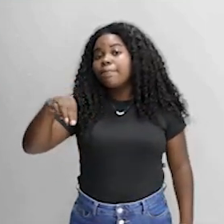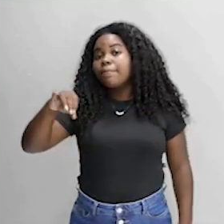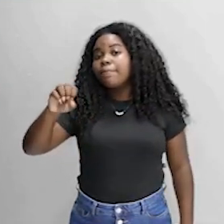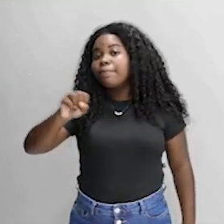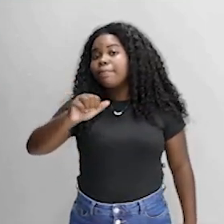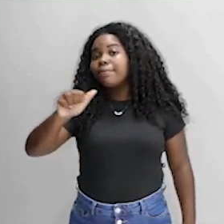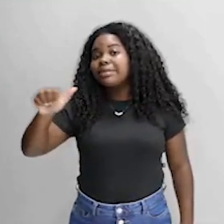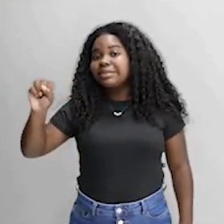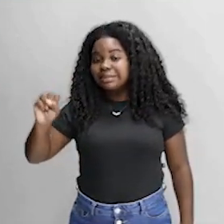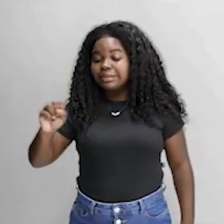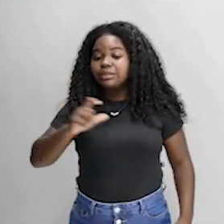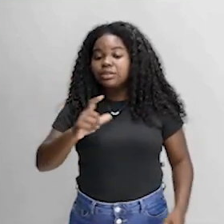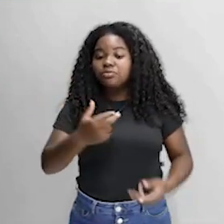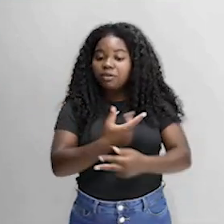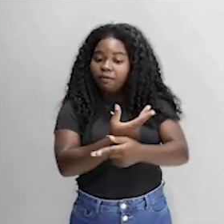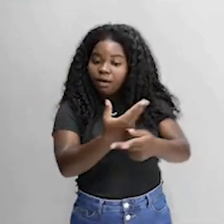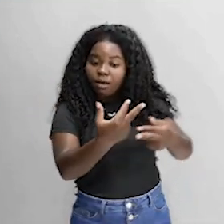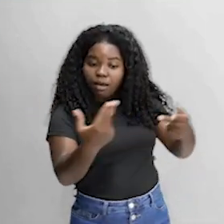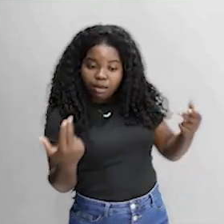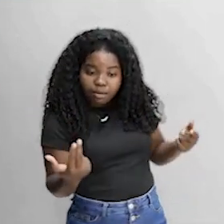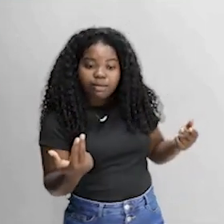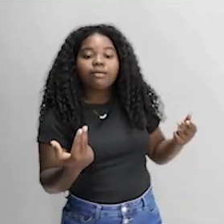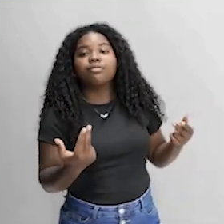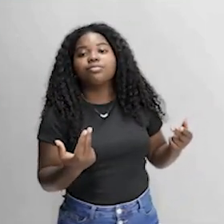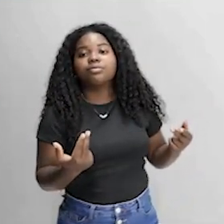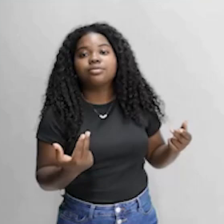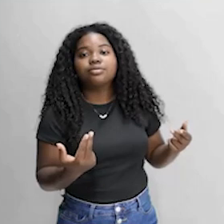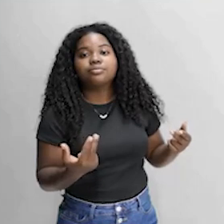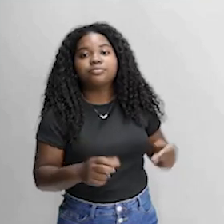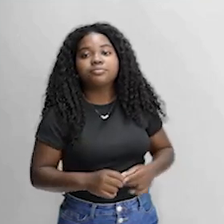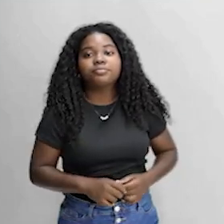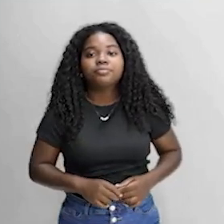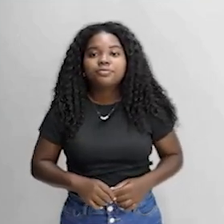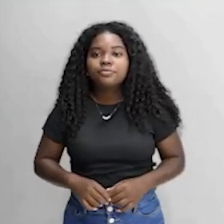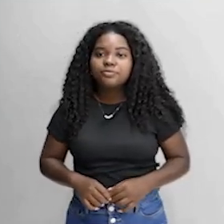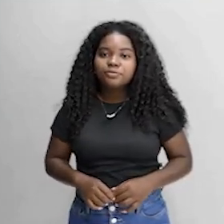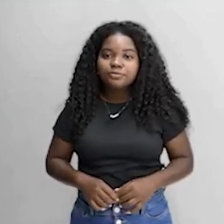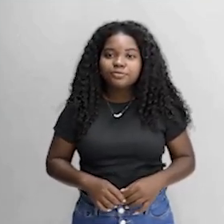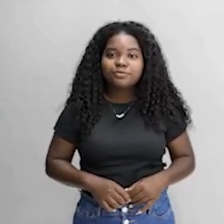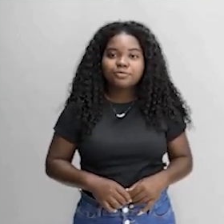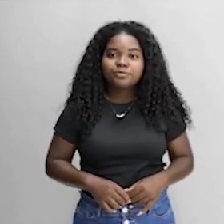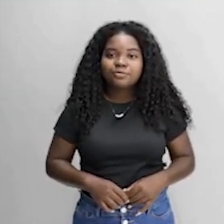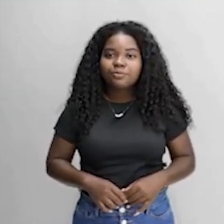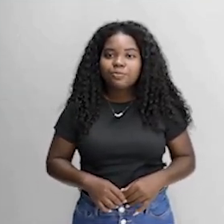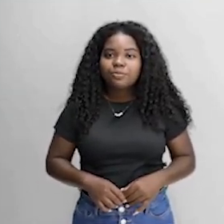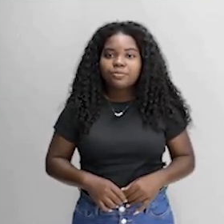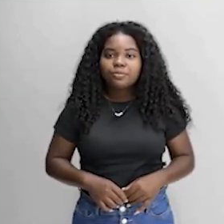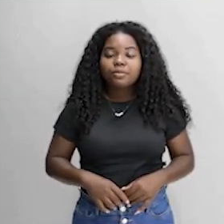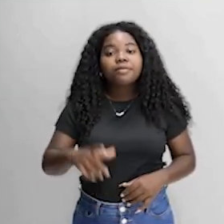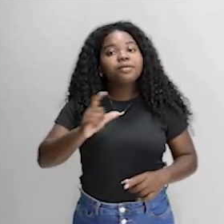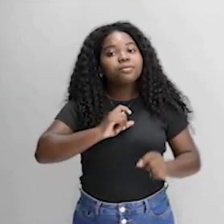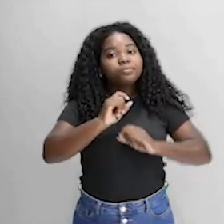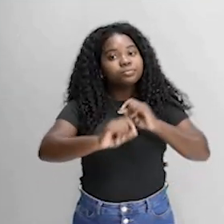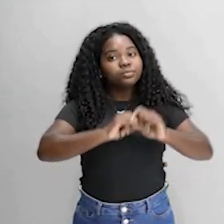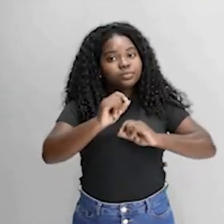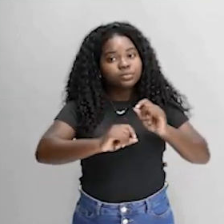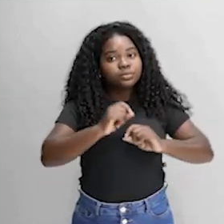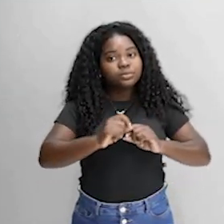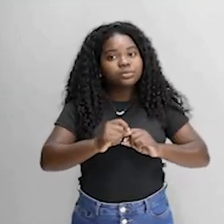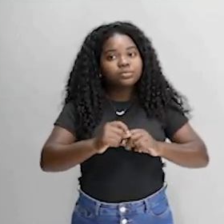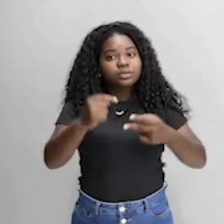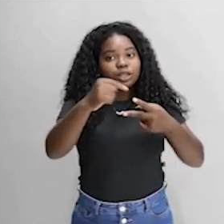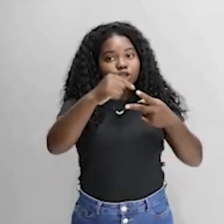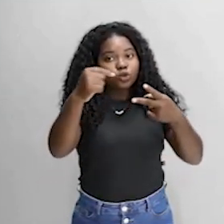sacou? Então tem mais de uma. Isso, está começando a entender lógica. Gostei de ver. Então, olha só. Aqui nós temos a partir de